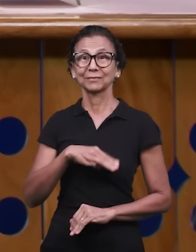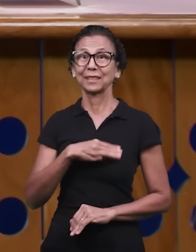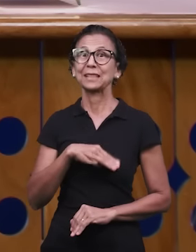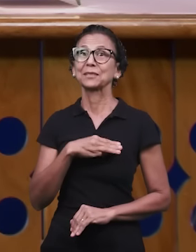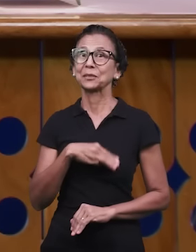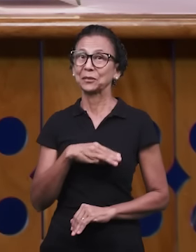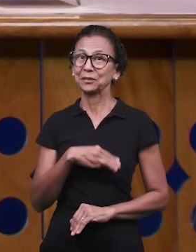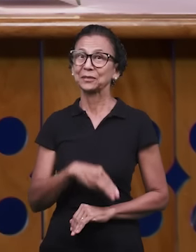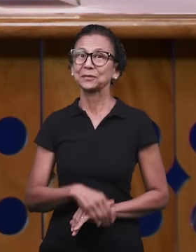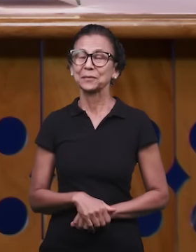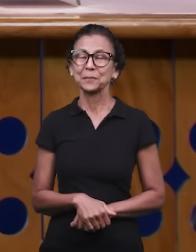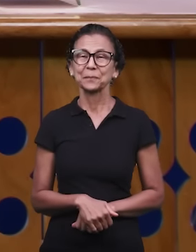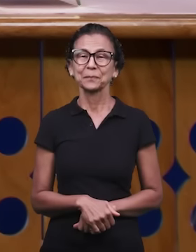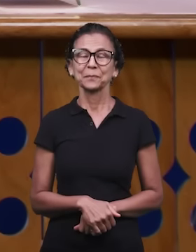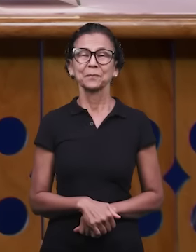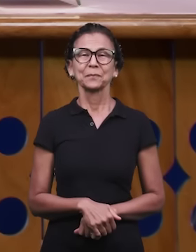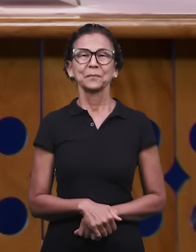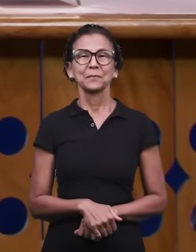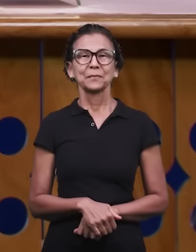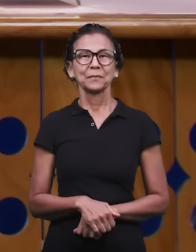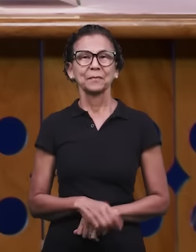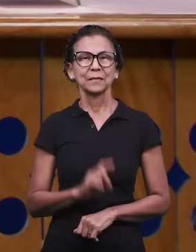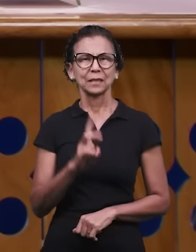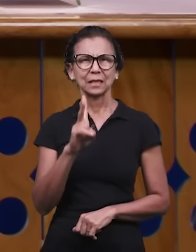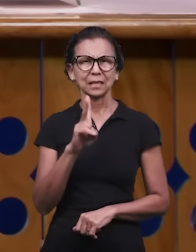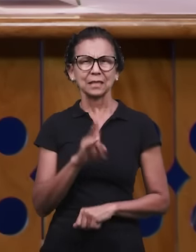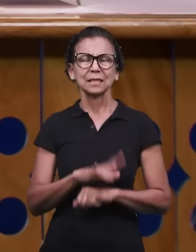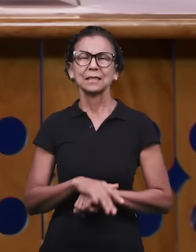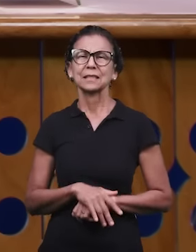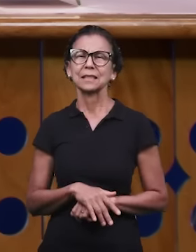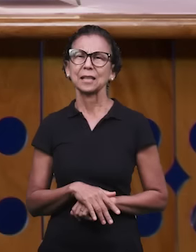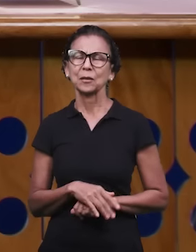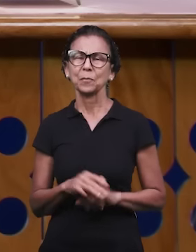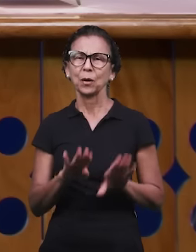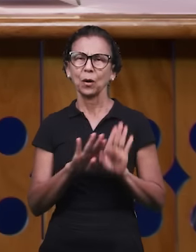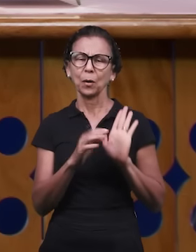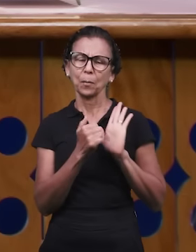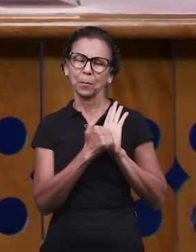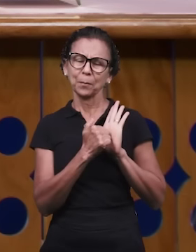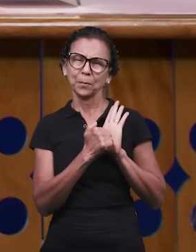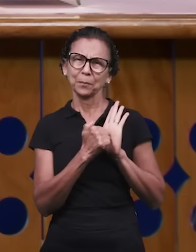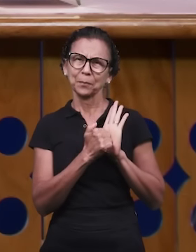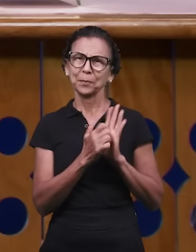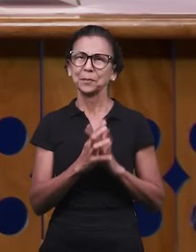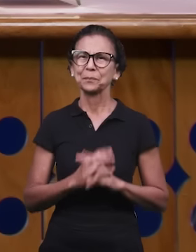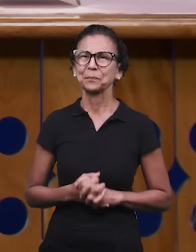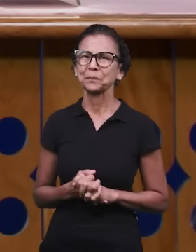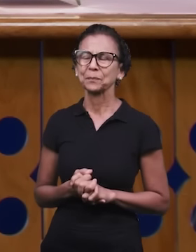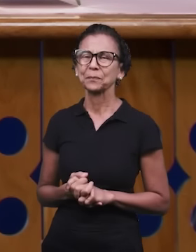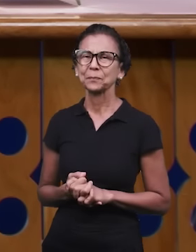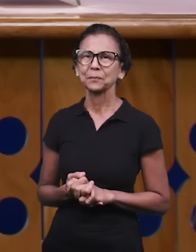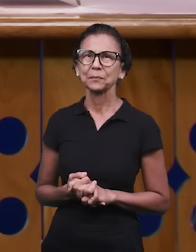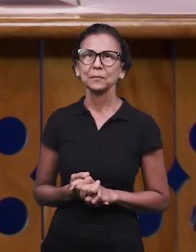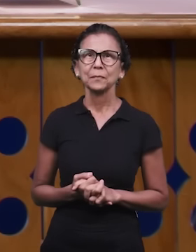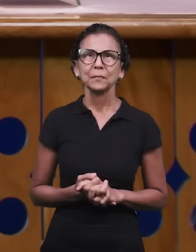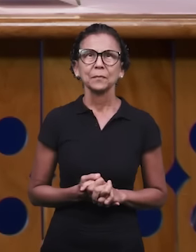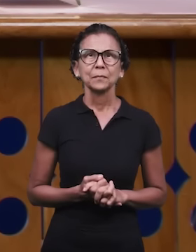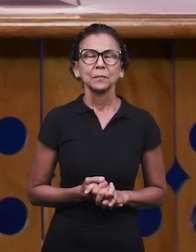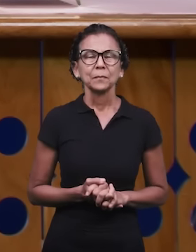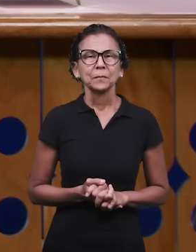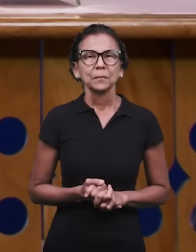misericórdia tem batido na nossa porta. Ainda nos referimos que a